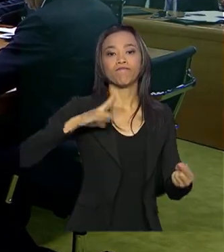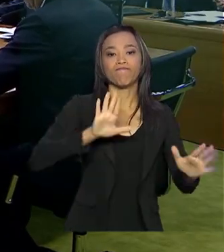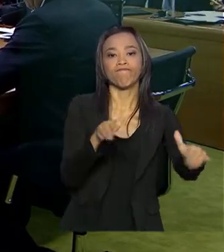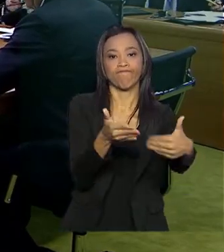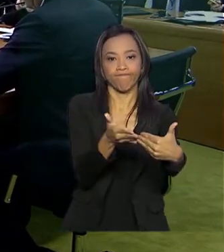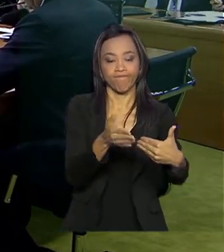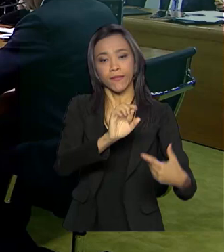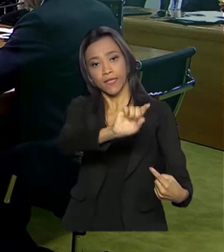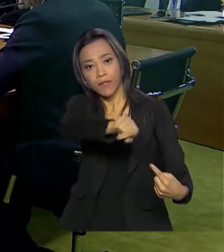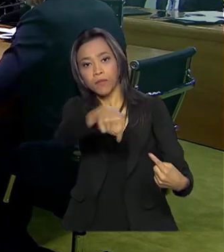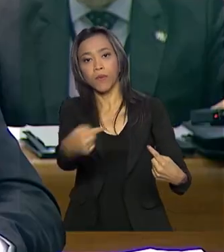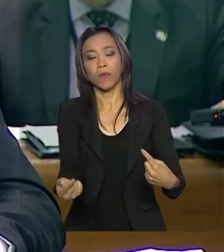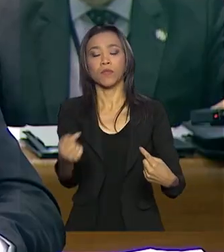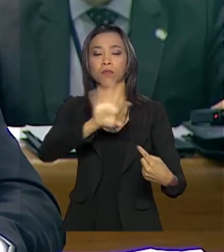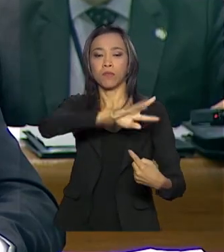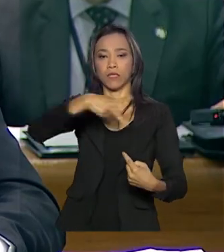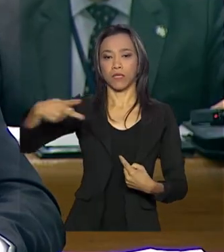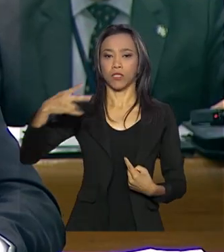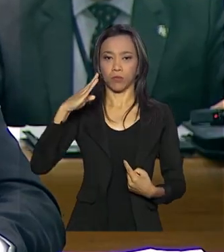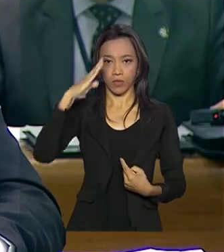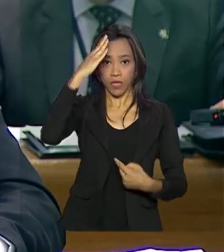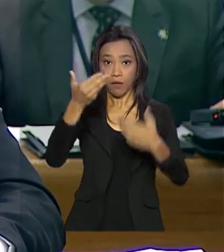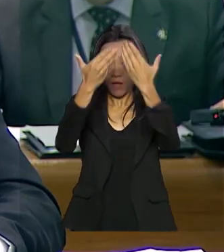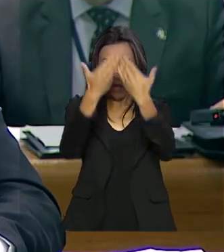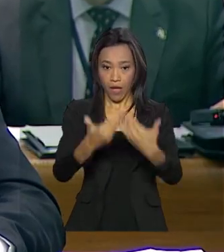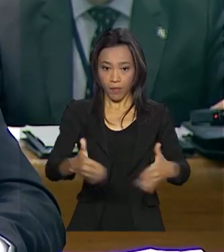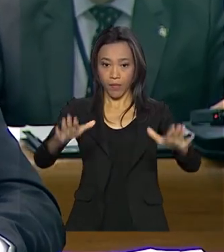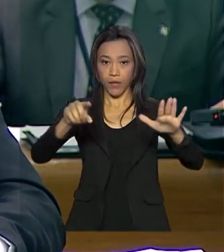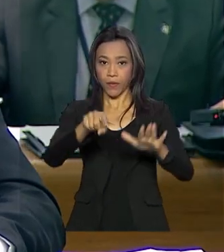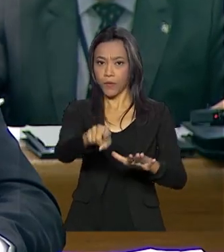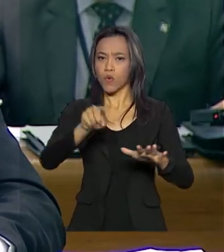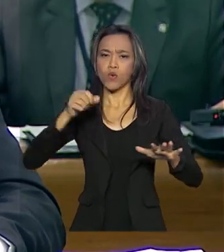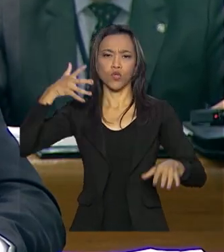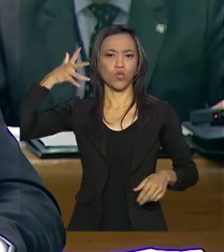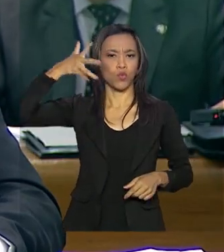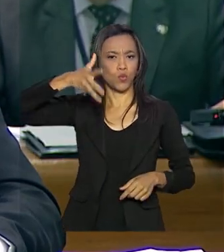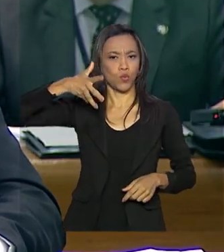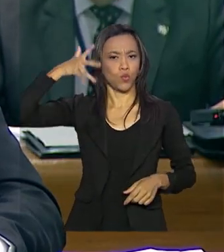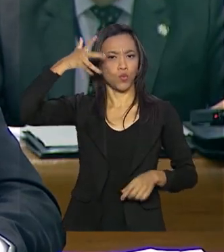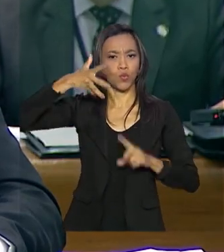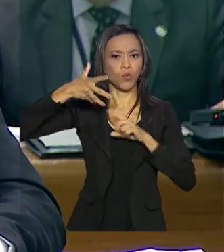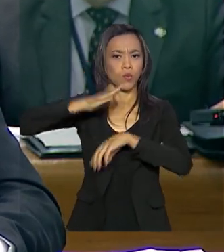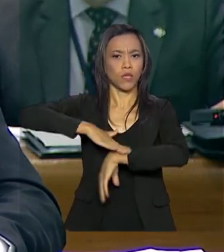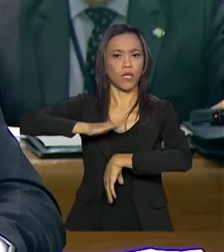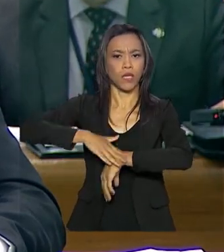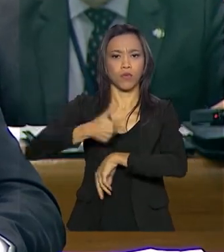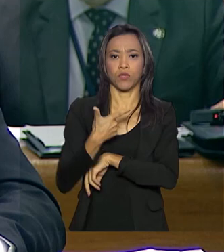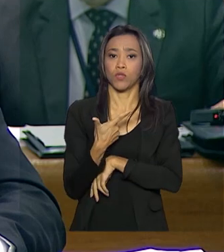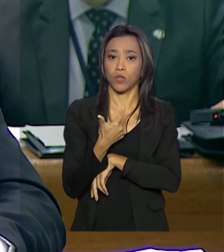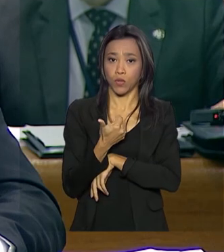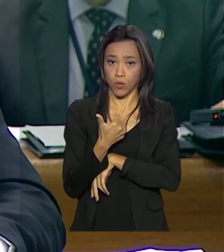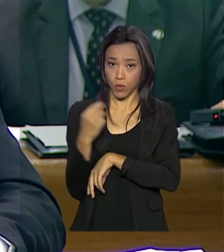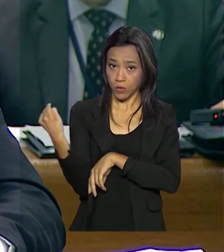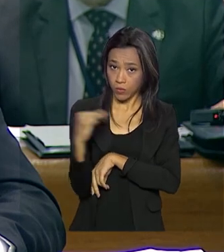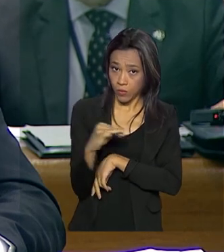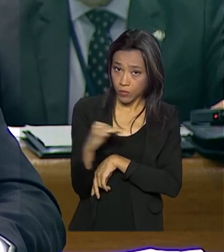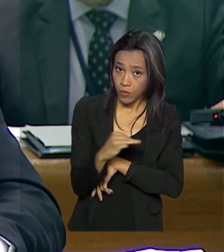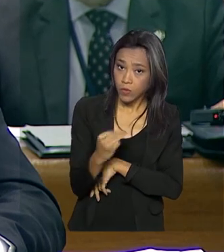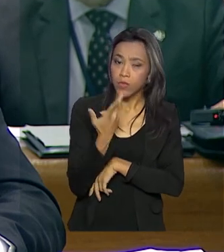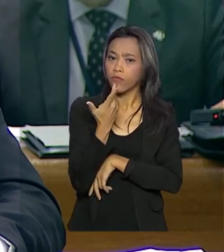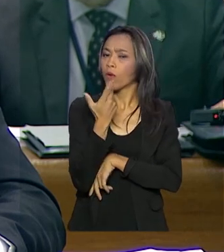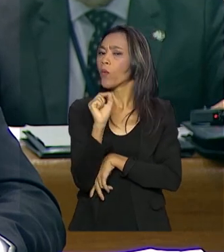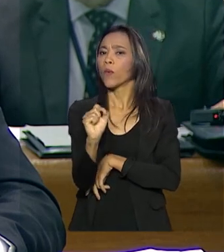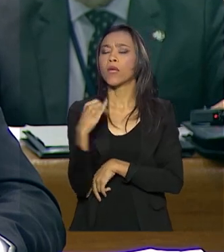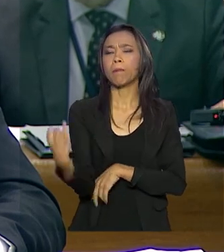presidente jair bolsonaro abriu a sessão plenária com um discurso de 12 minutos ele começou destacando a